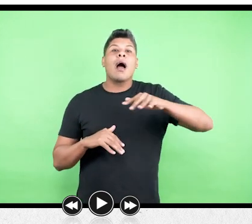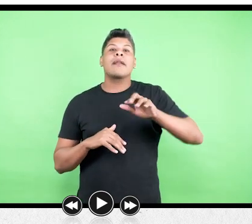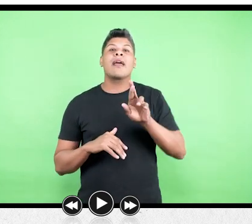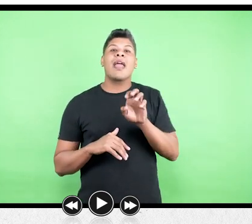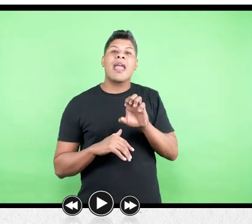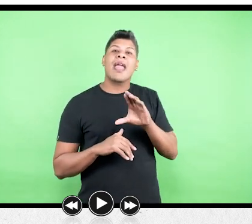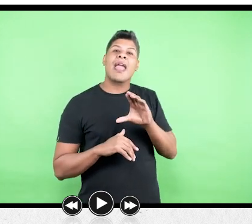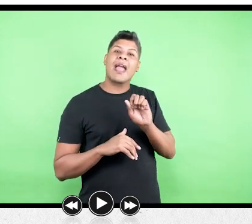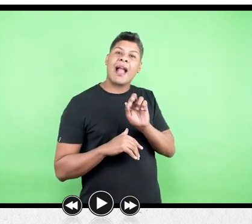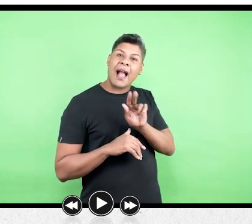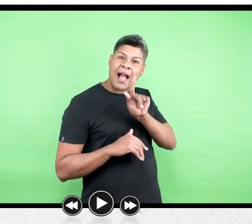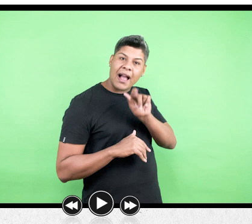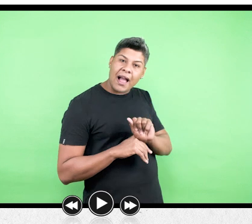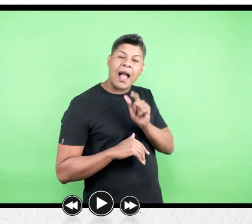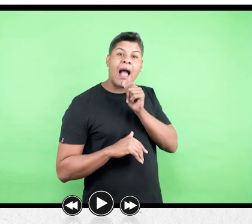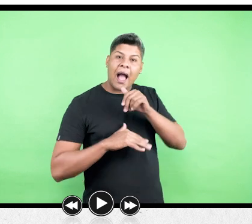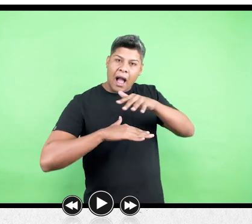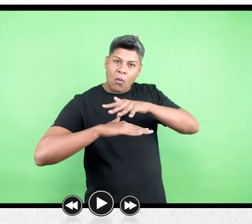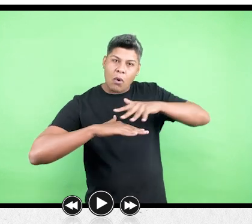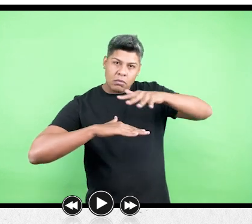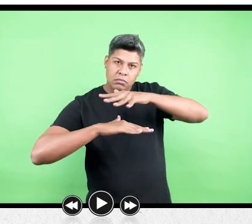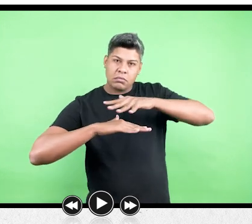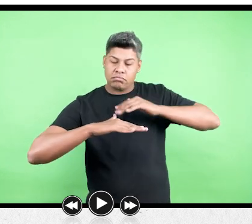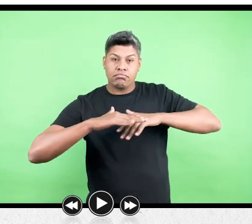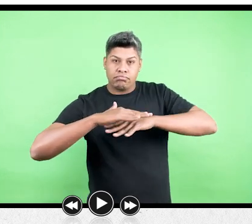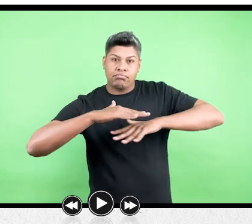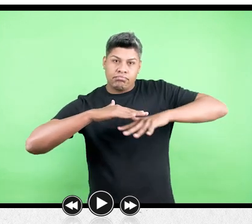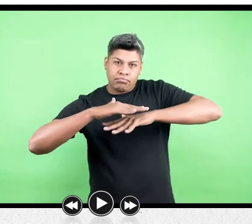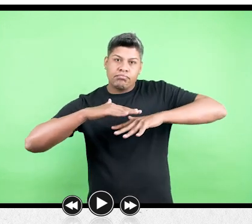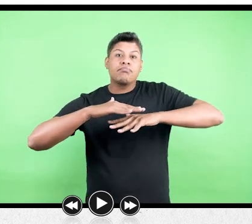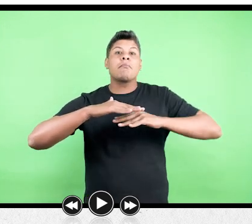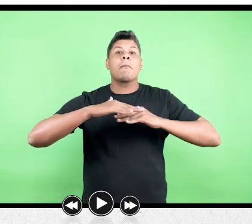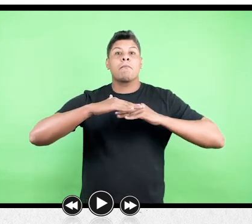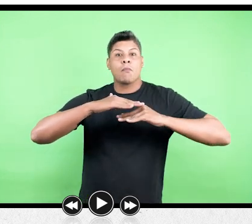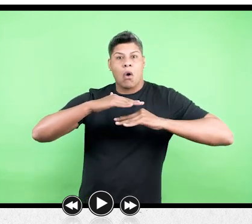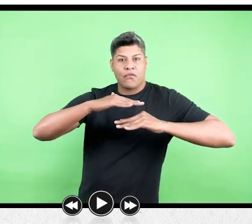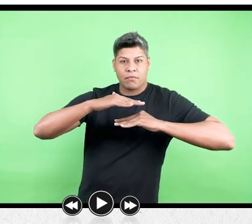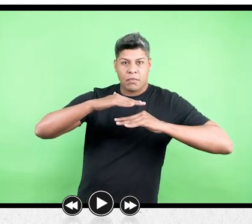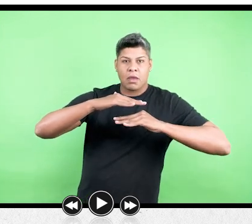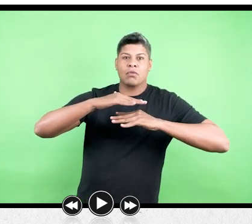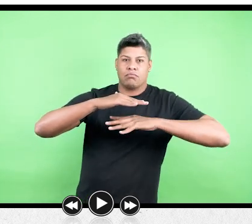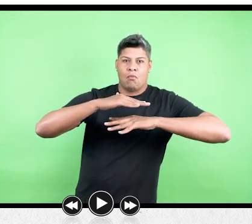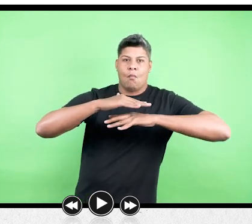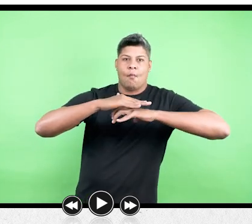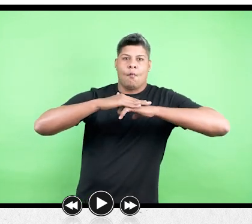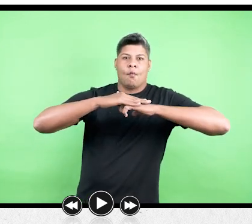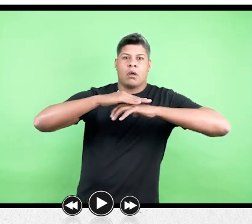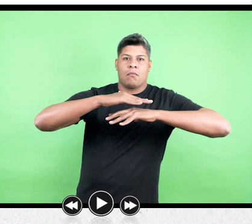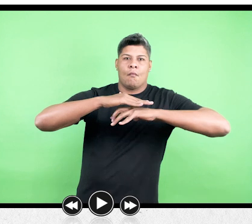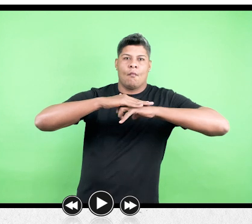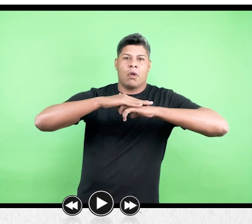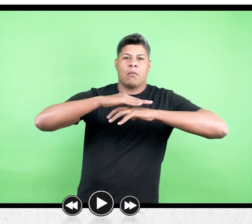recarga, onde a água subterrânea acaba se movendo para a superfície e